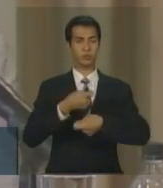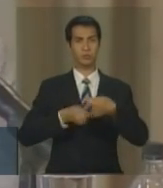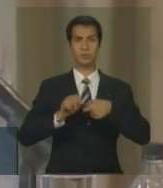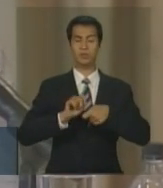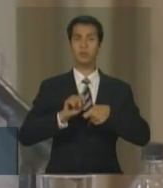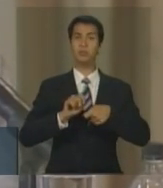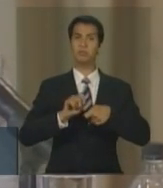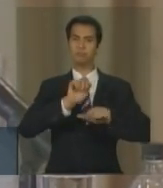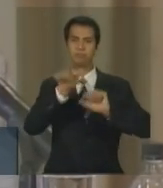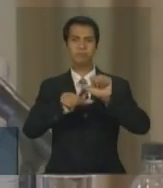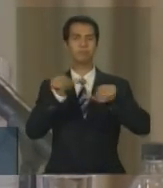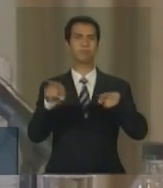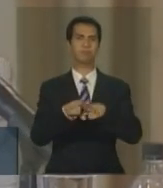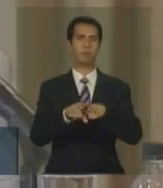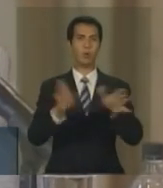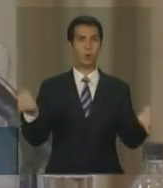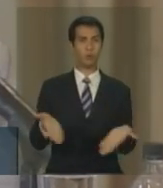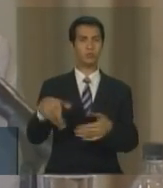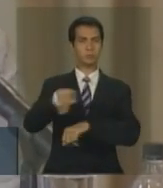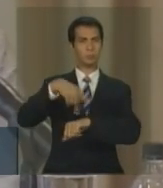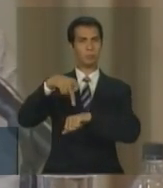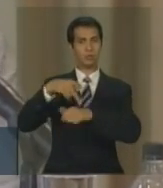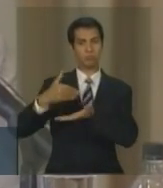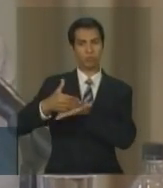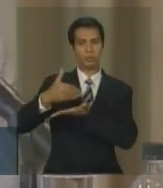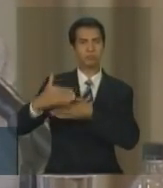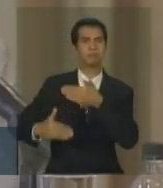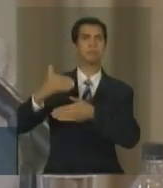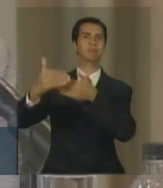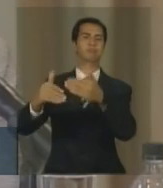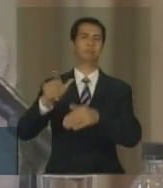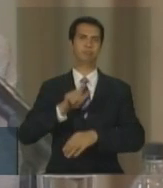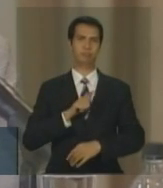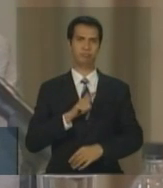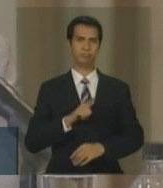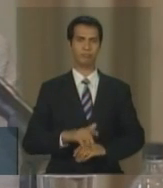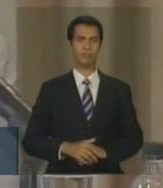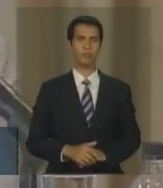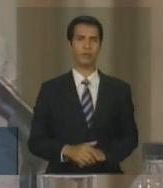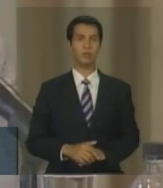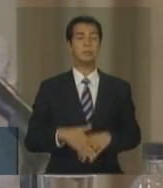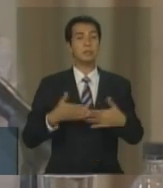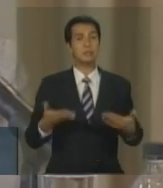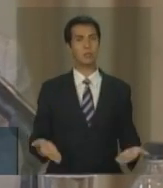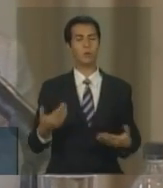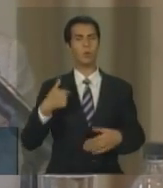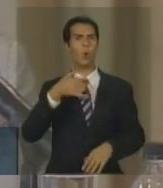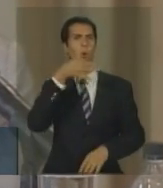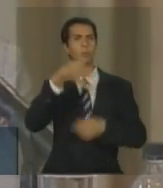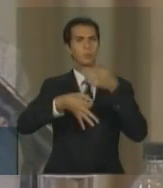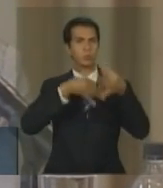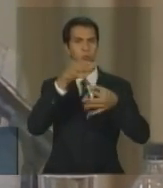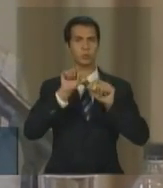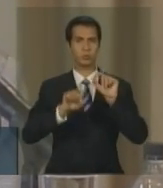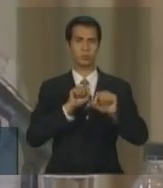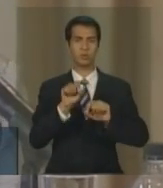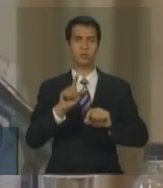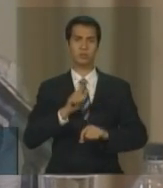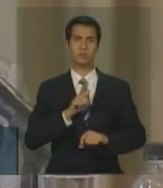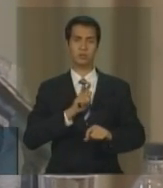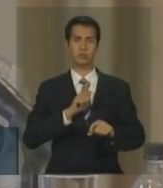são uma realidade. Então, eu acredito que os pleitos, tanto para ampliar e modificar os